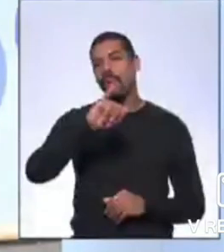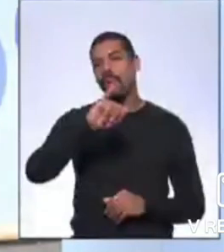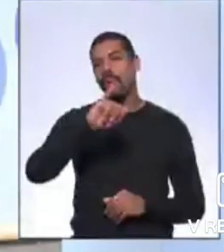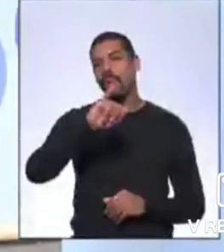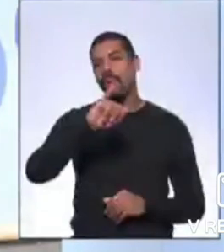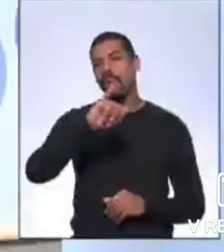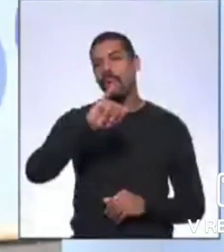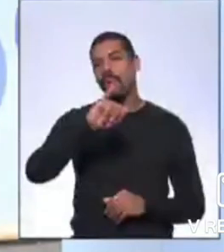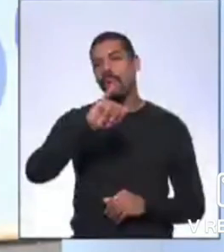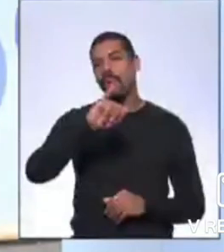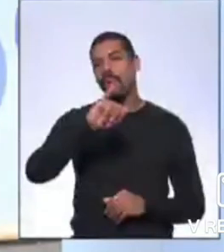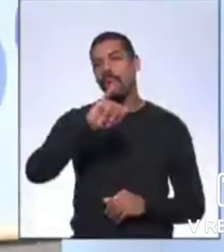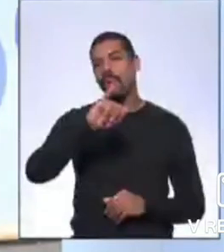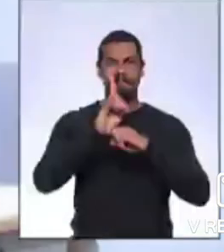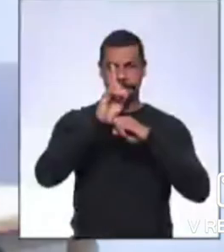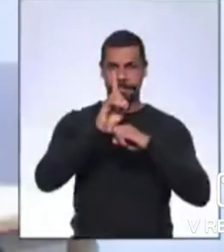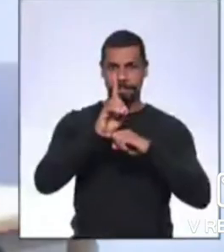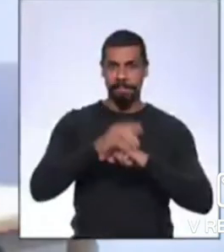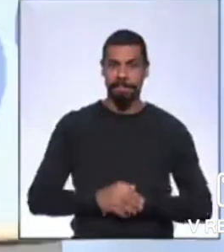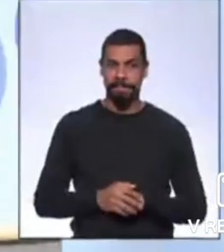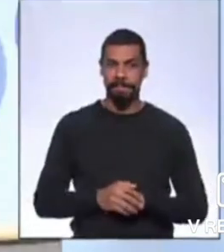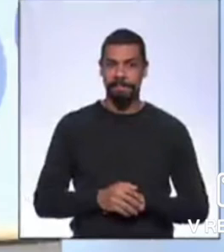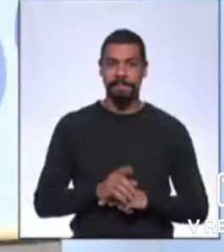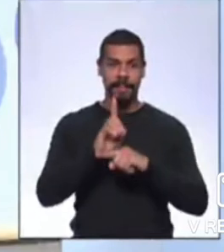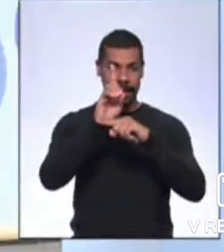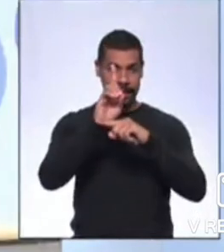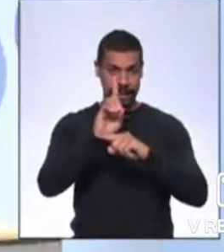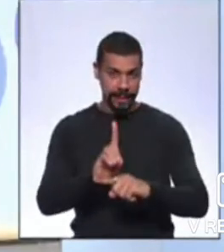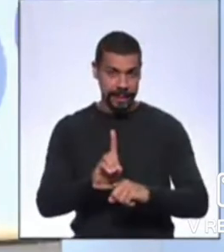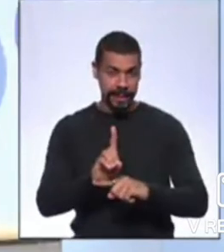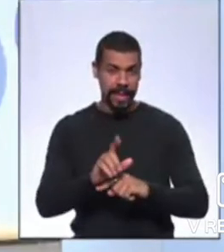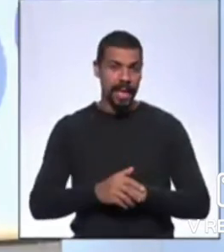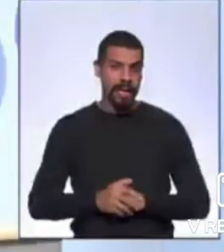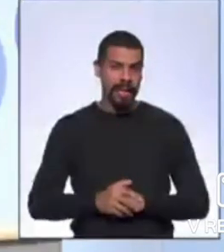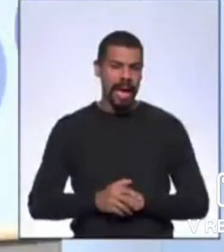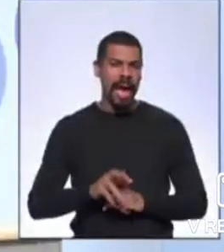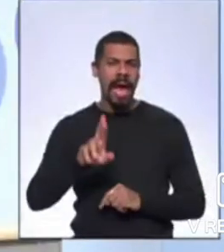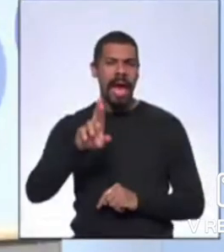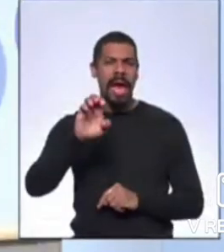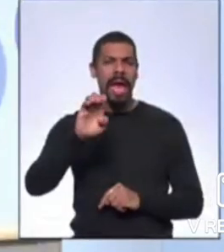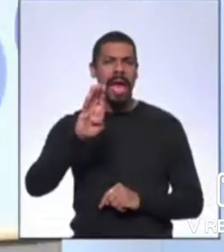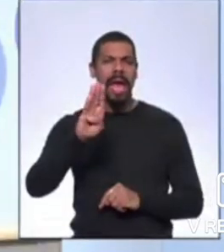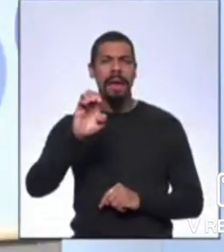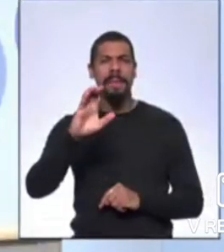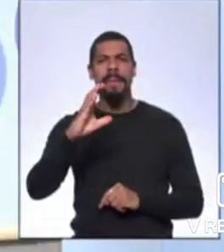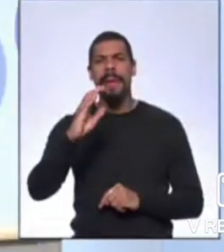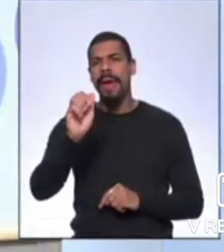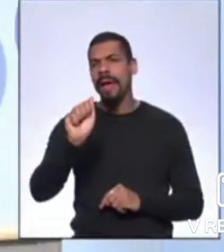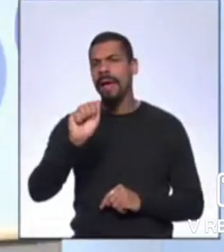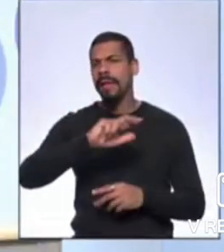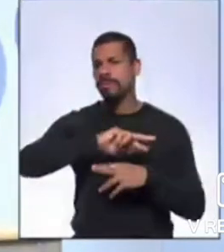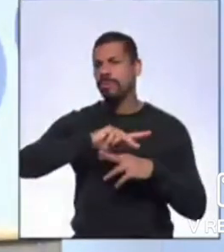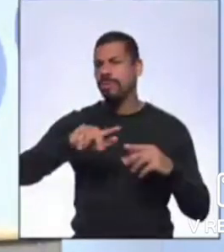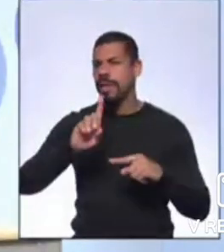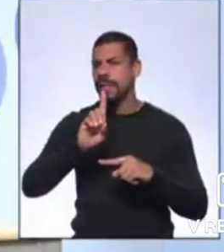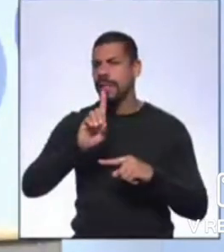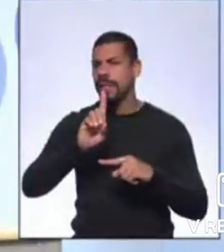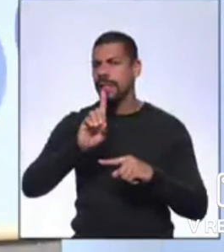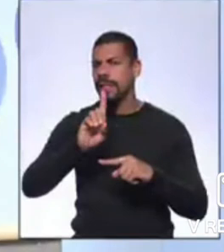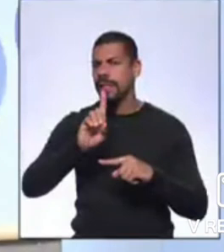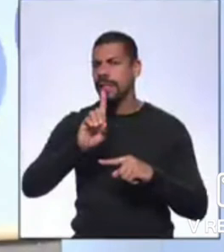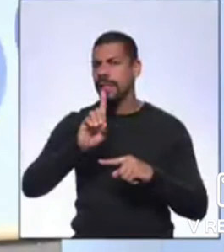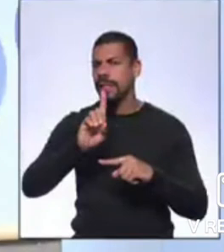da densidade. A Rebeca, ela colocou que as substâncias possuem diferentes densidades e pesos